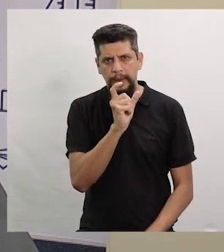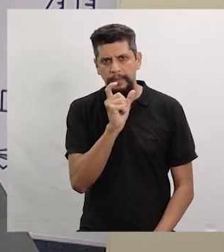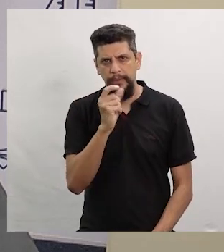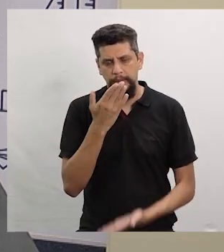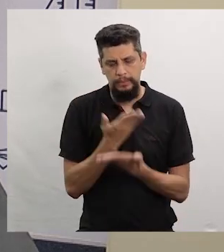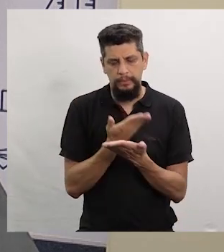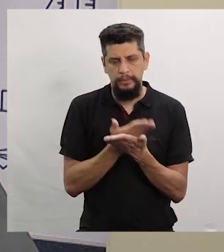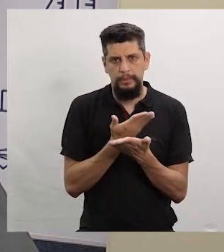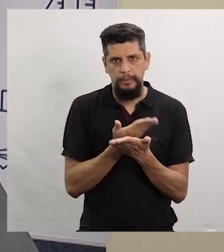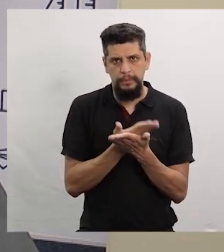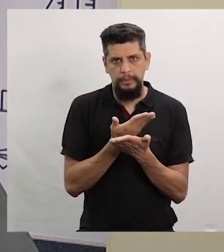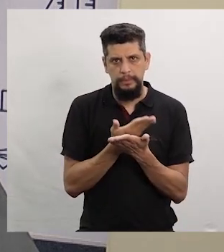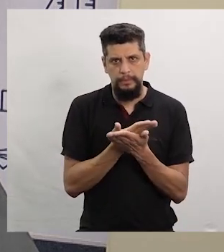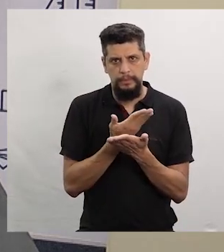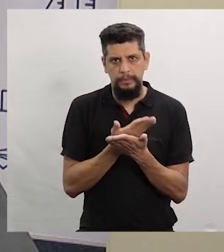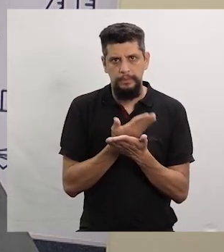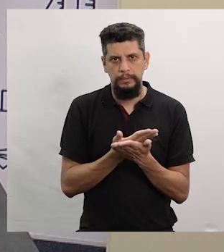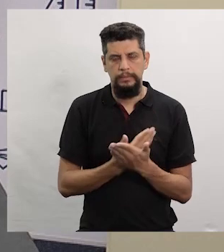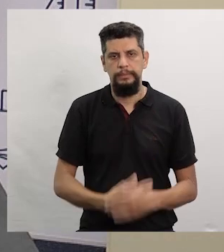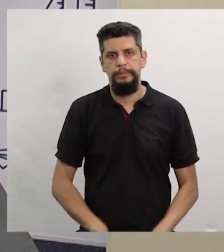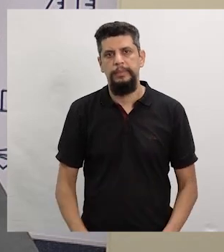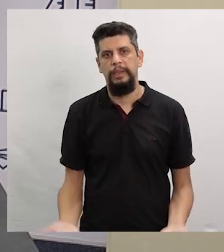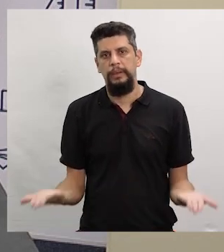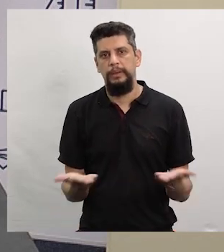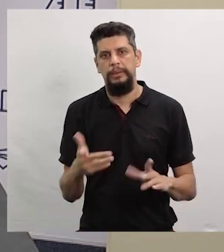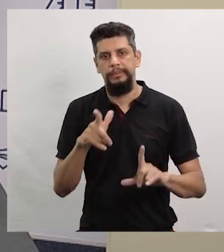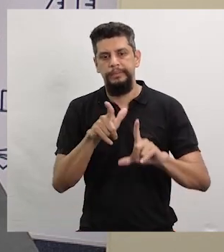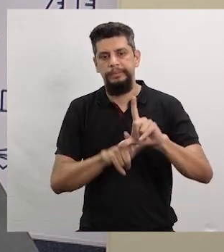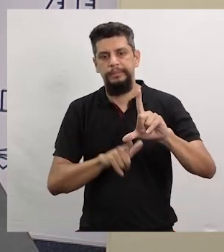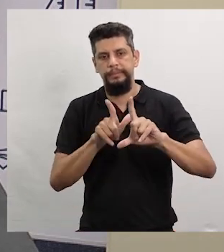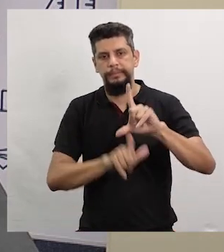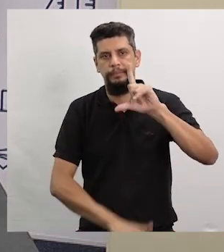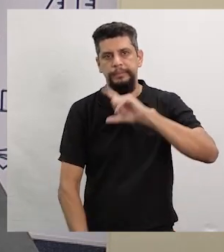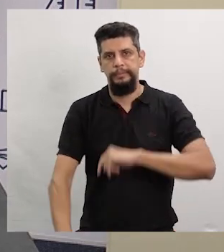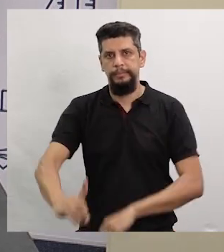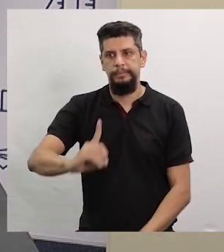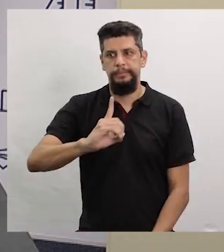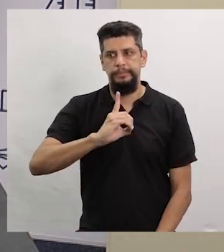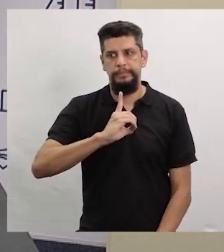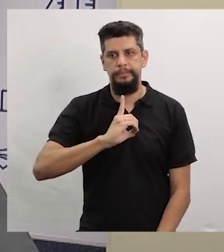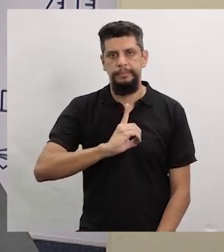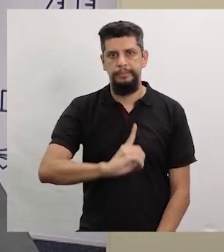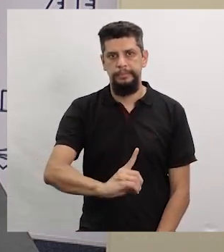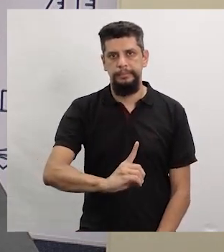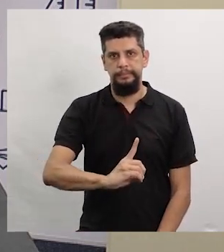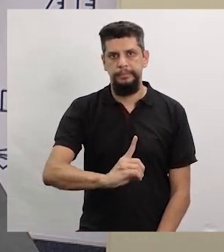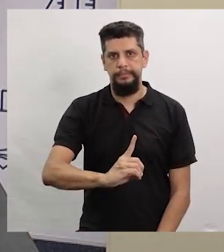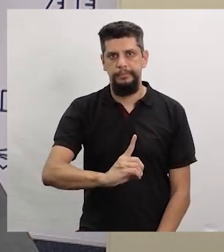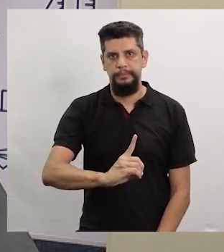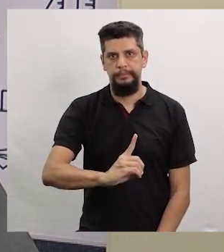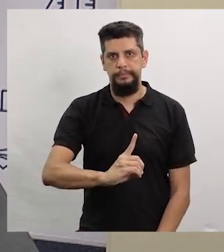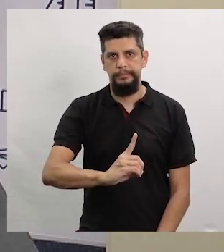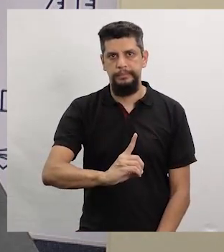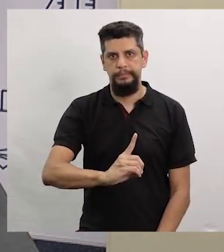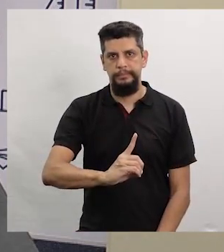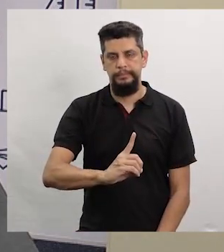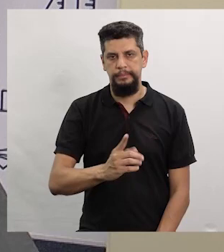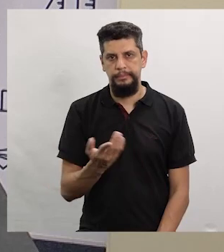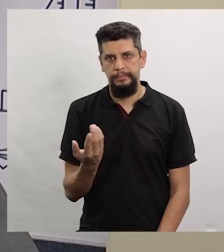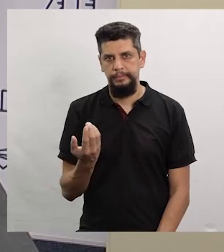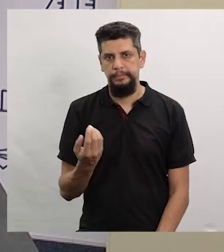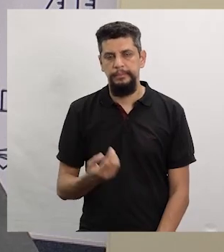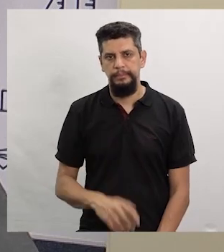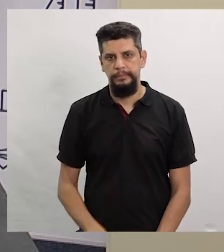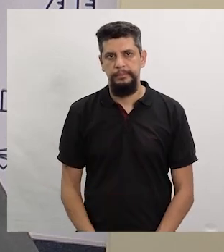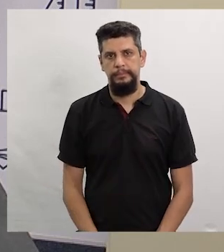trabalhar a próxima letra é a letra D Então olha lá letra D para pronunciar a letra d a